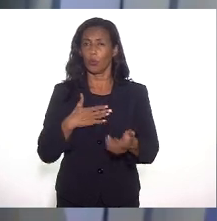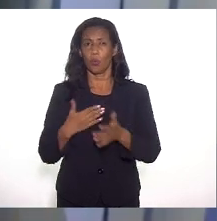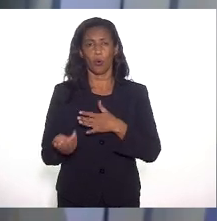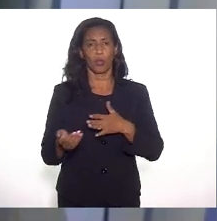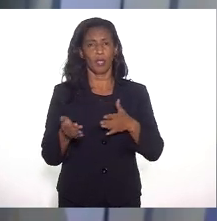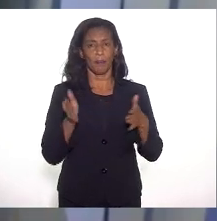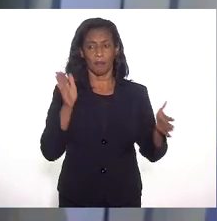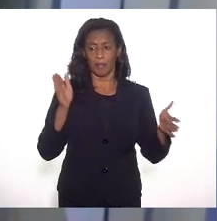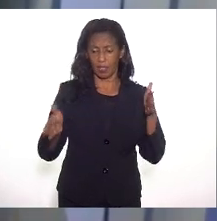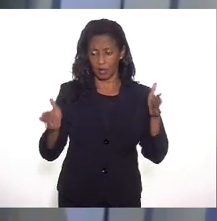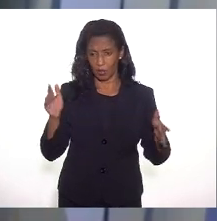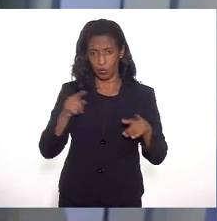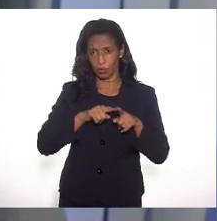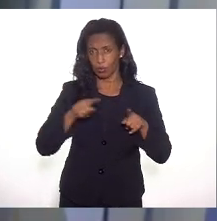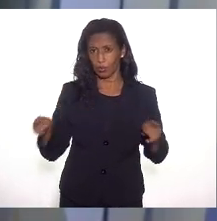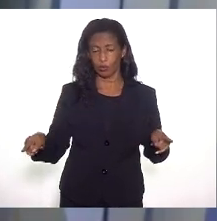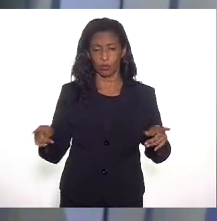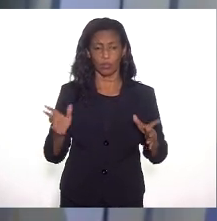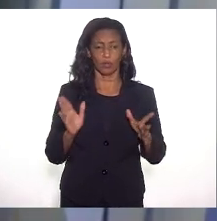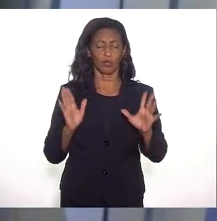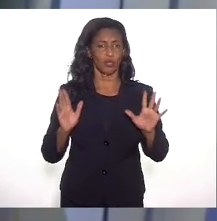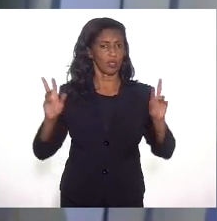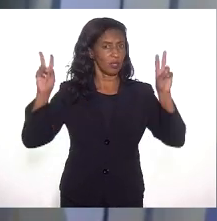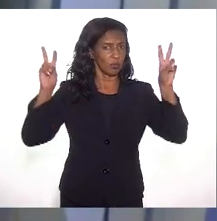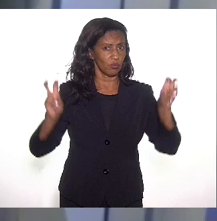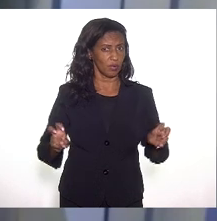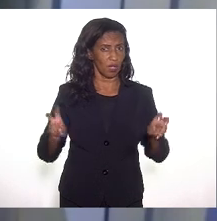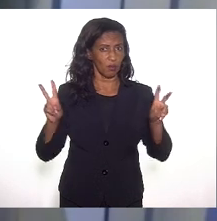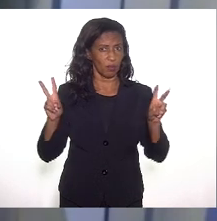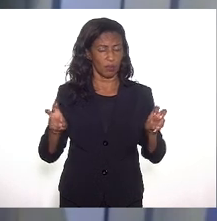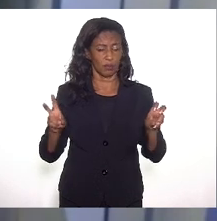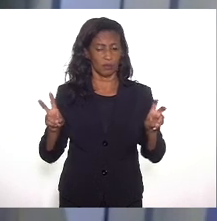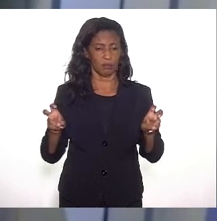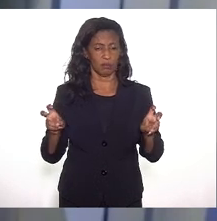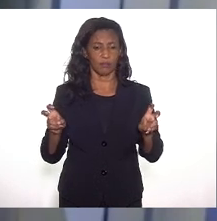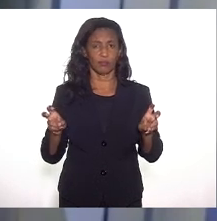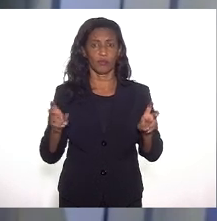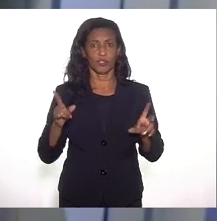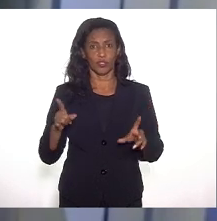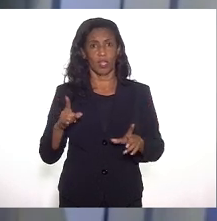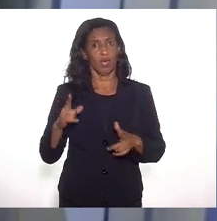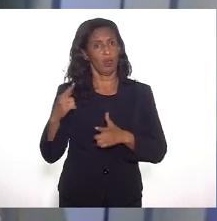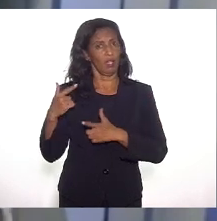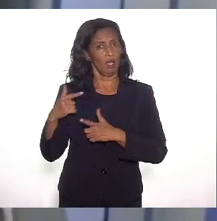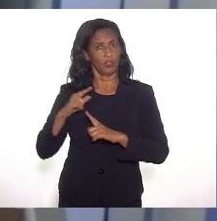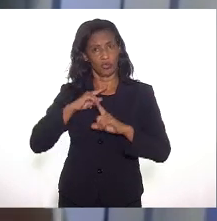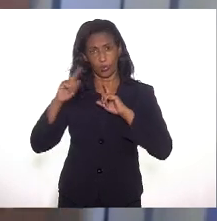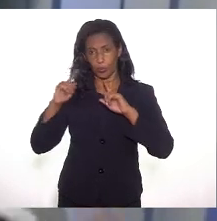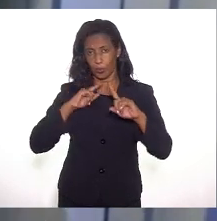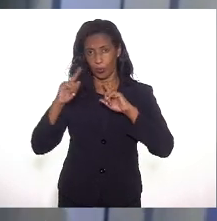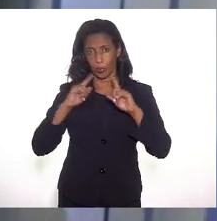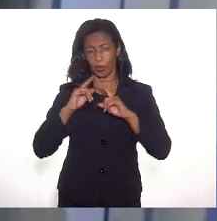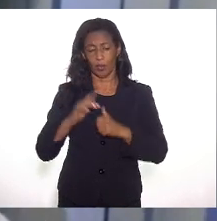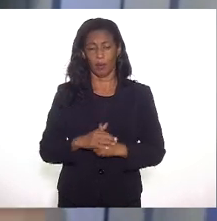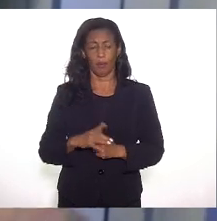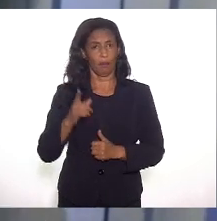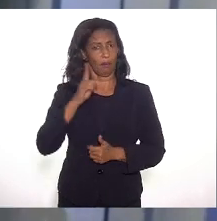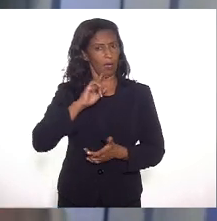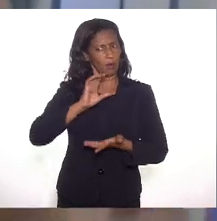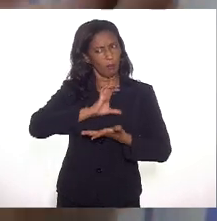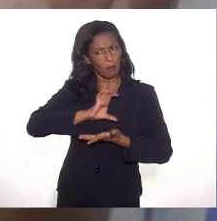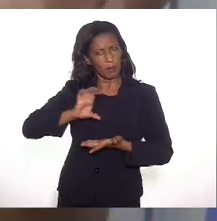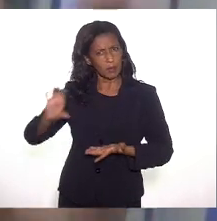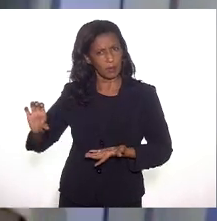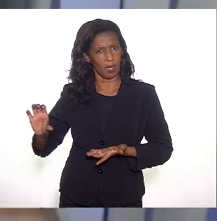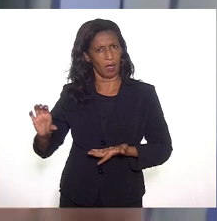já seria um tema absolutamente suscetível a críticas, mas não repassar